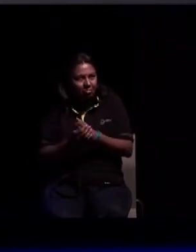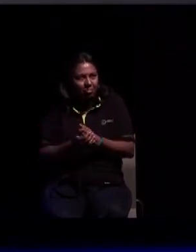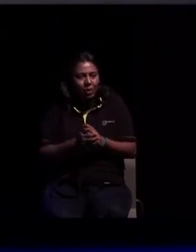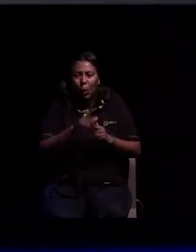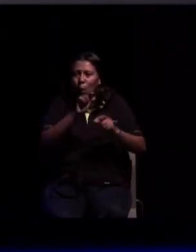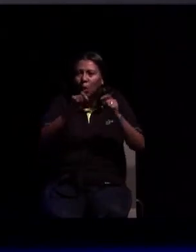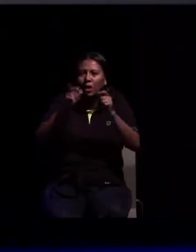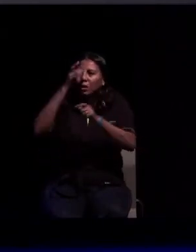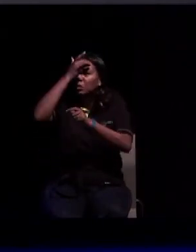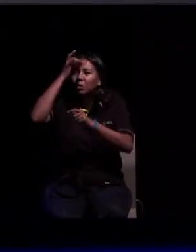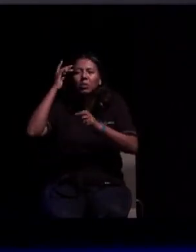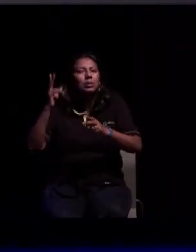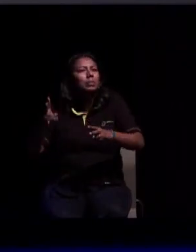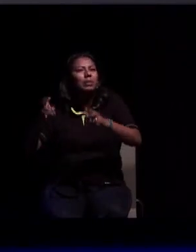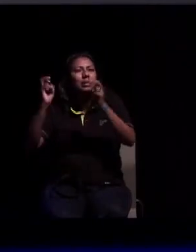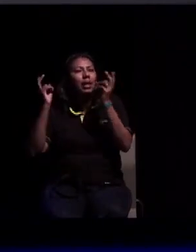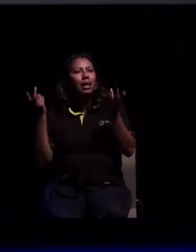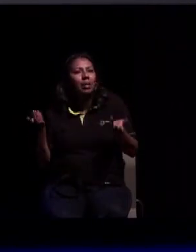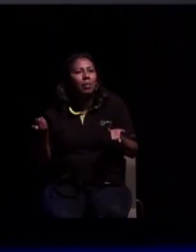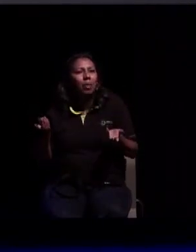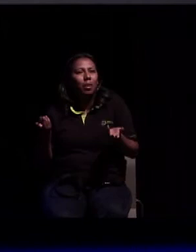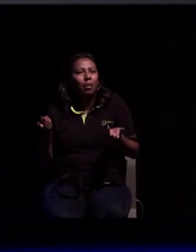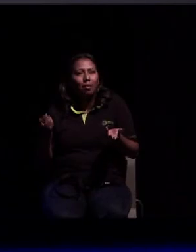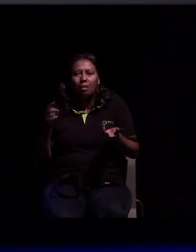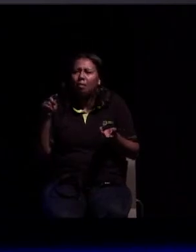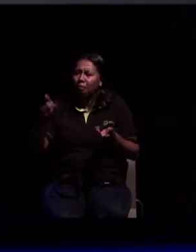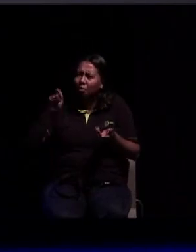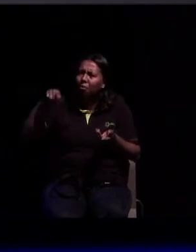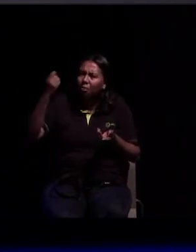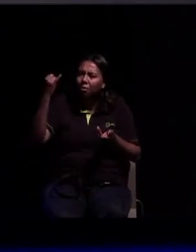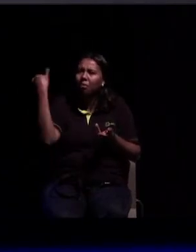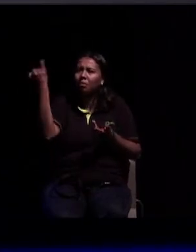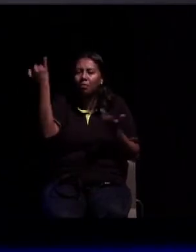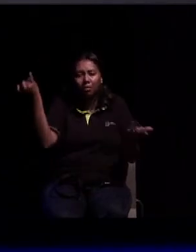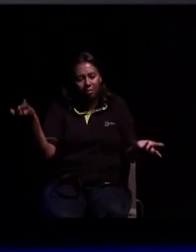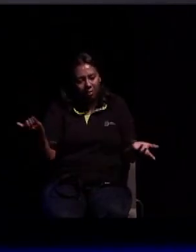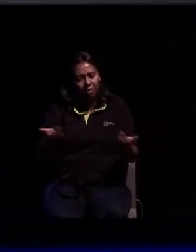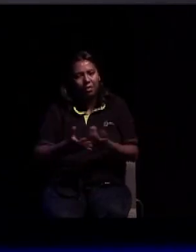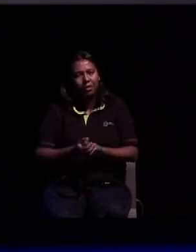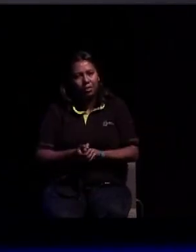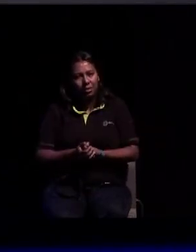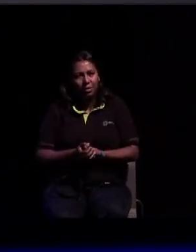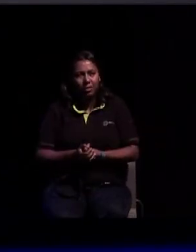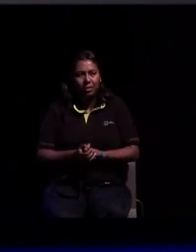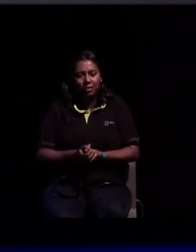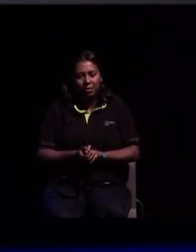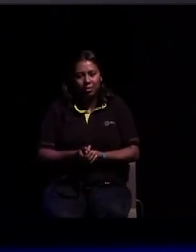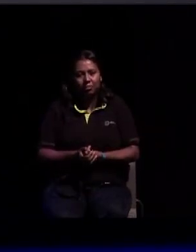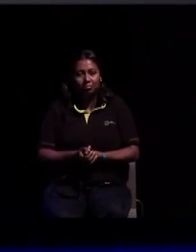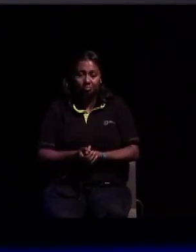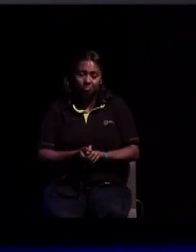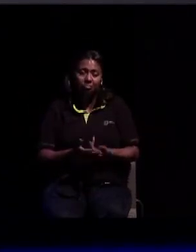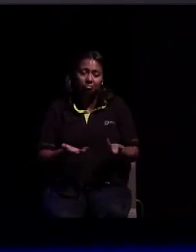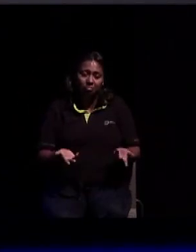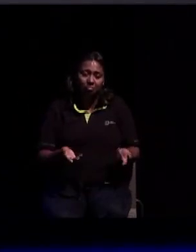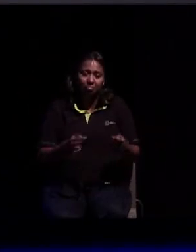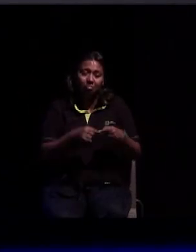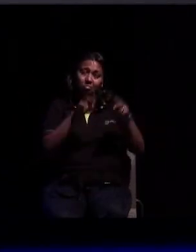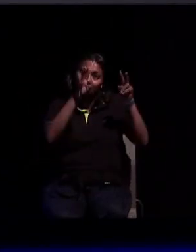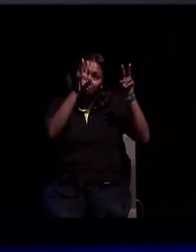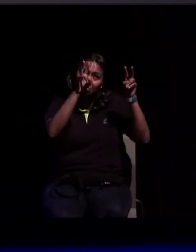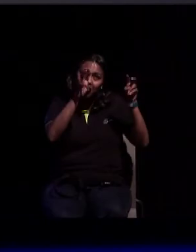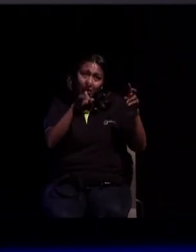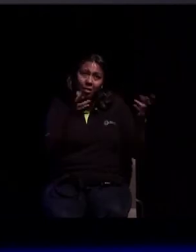sempre como algo importante, como algo, né? Quer dizer, esses são temas.